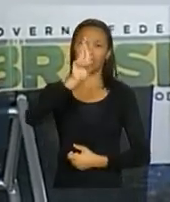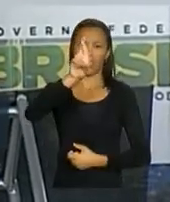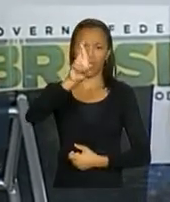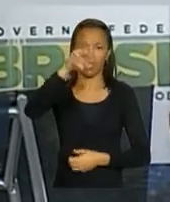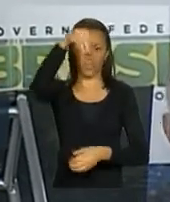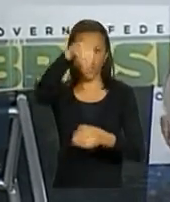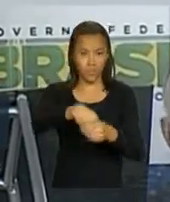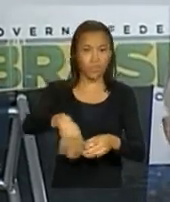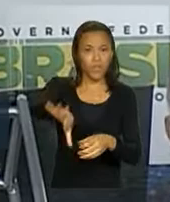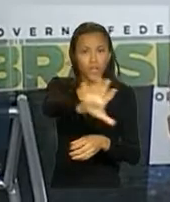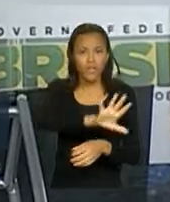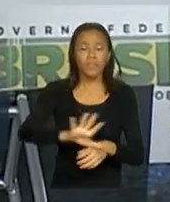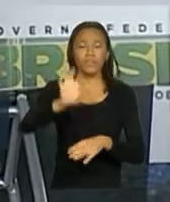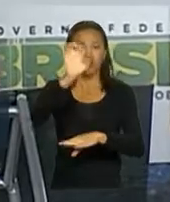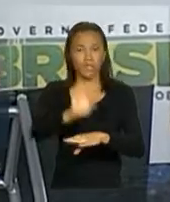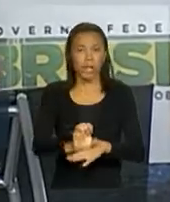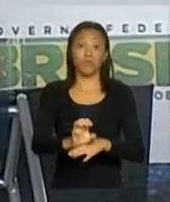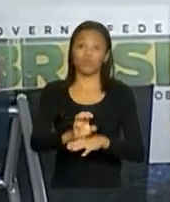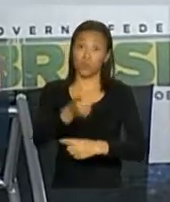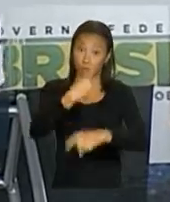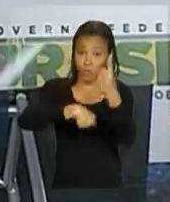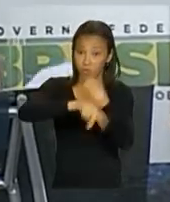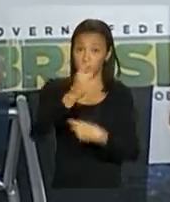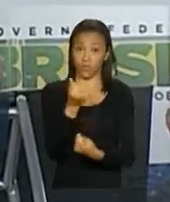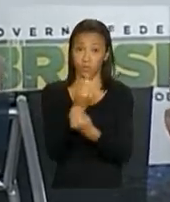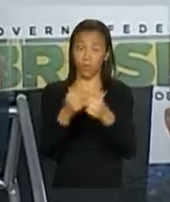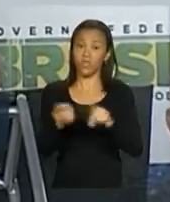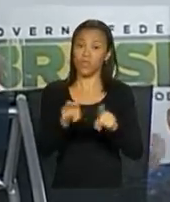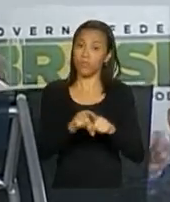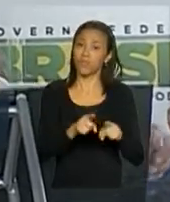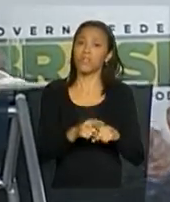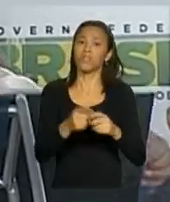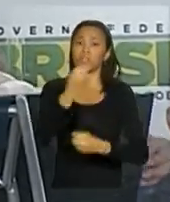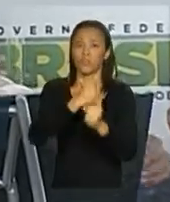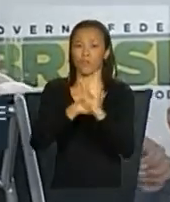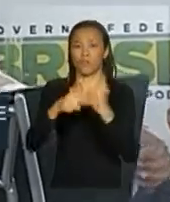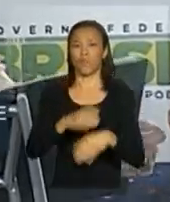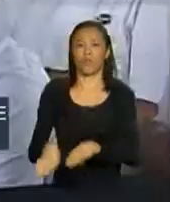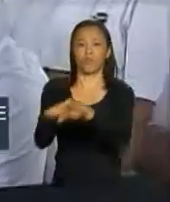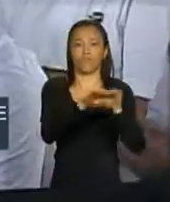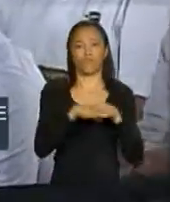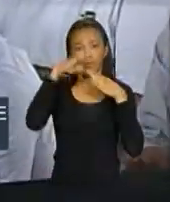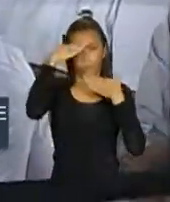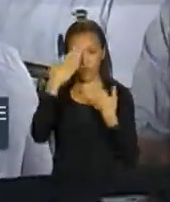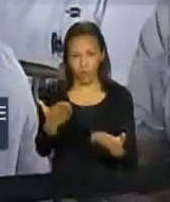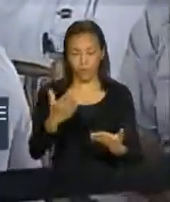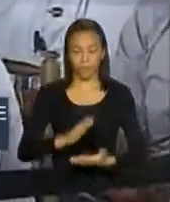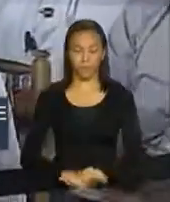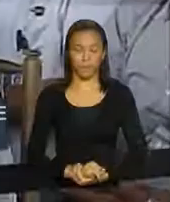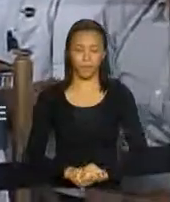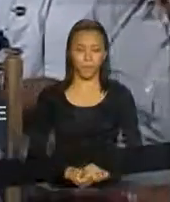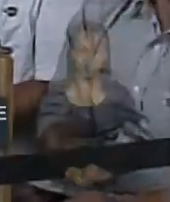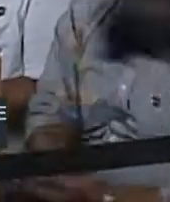regional, prosperidade econômica e justiça social. Muito obrigada.